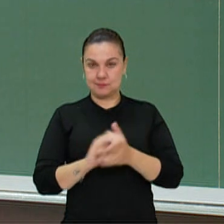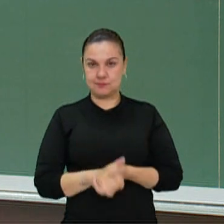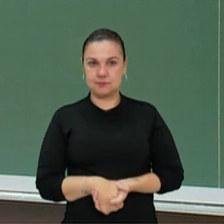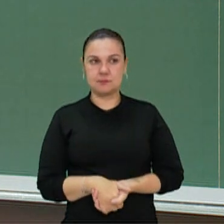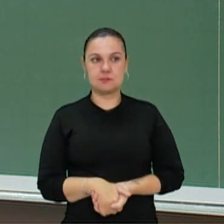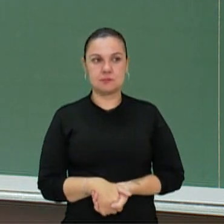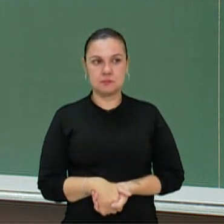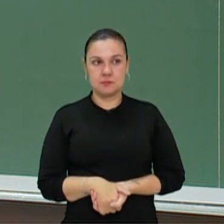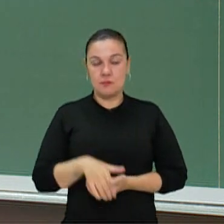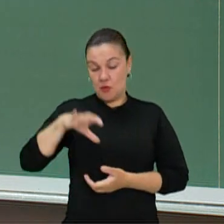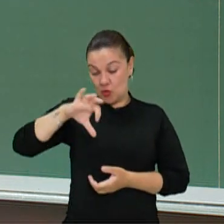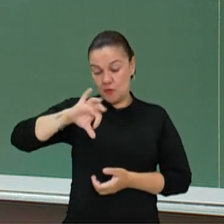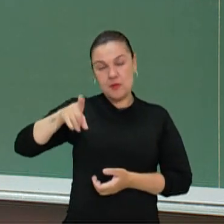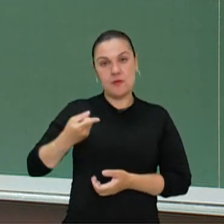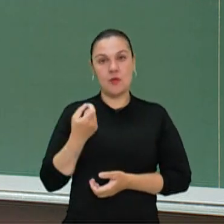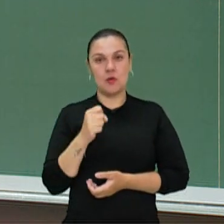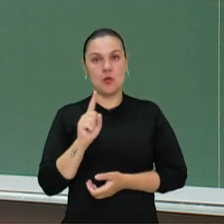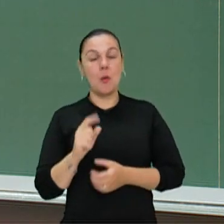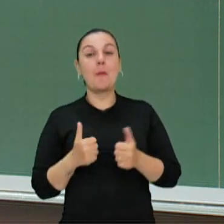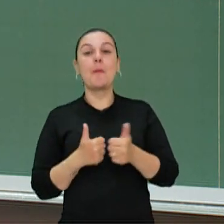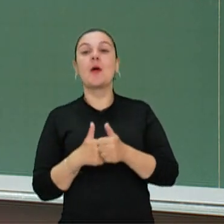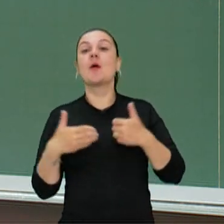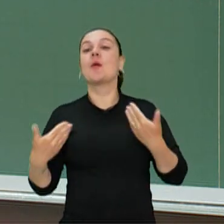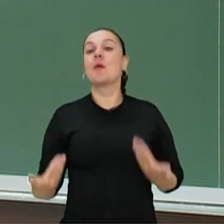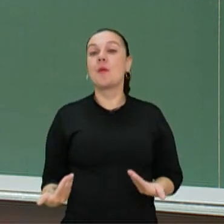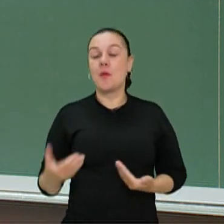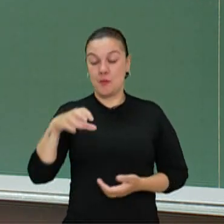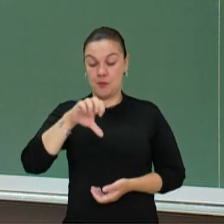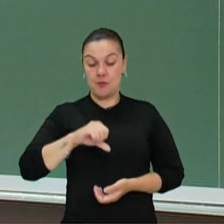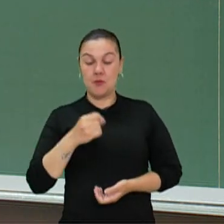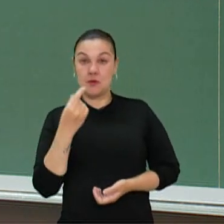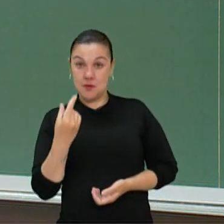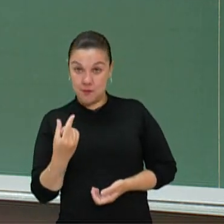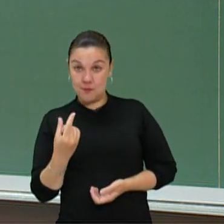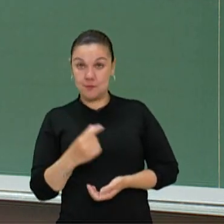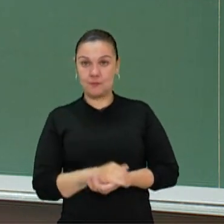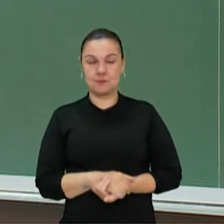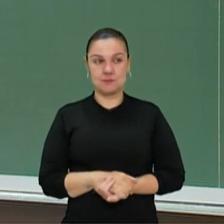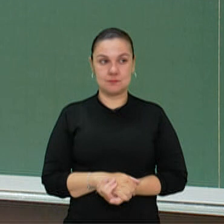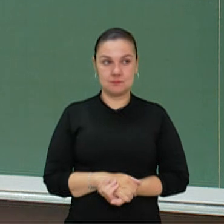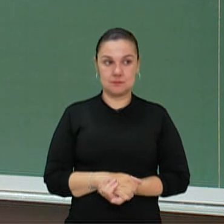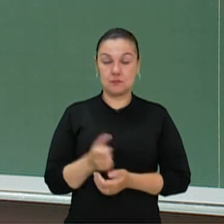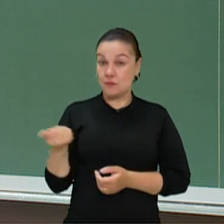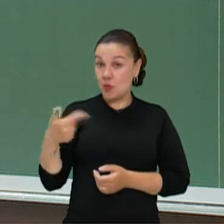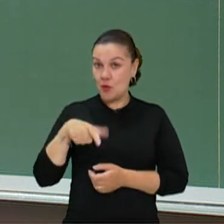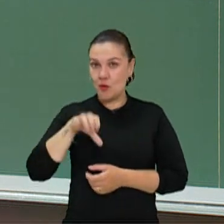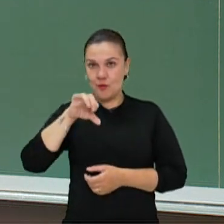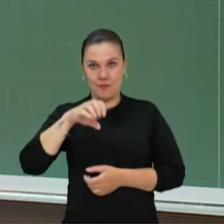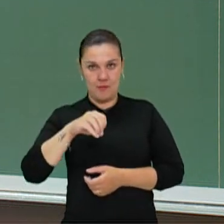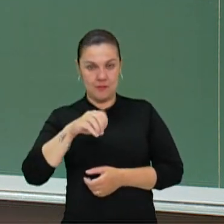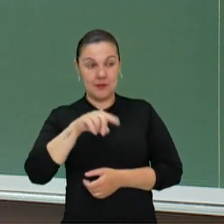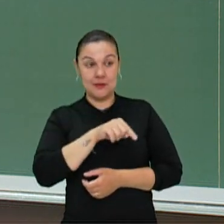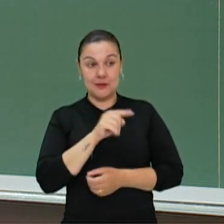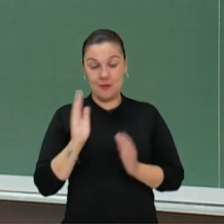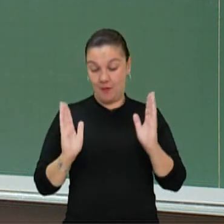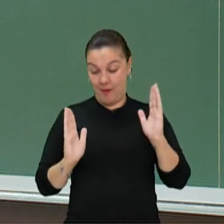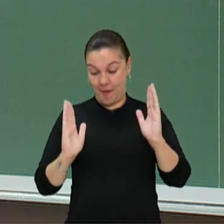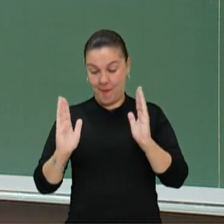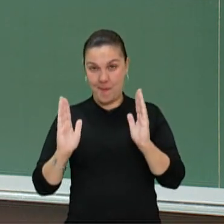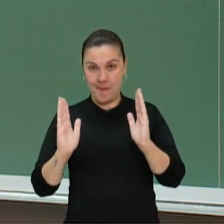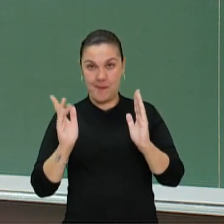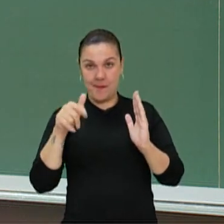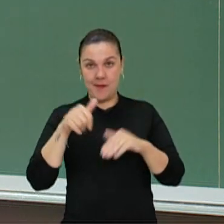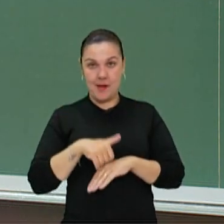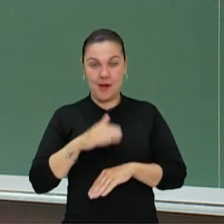inteiro. 90,81 está mais próximo do 91, tá? Do que do 90. Então, a média, nós